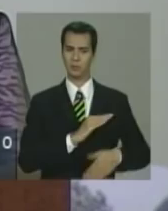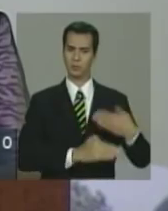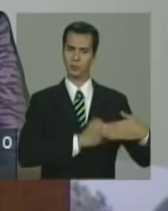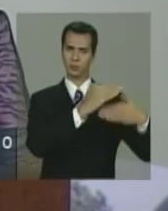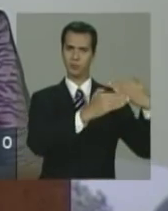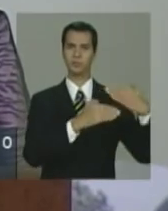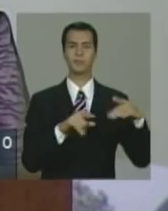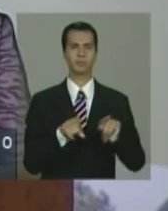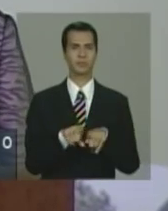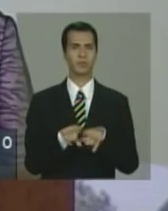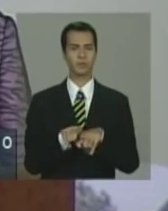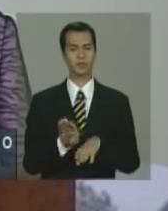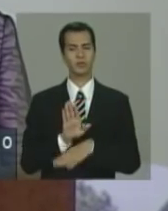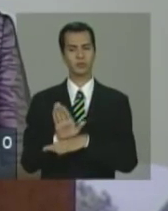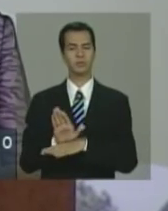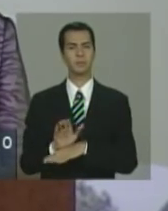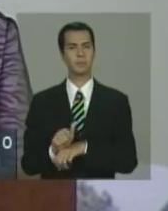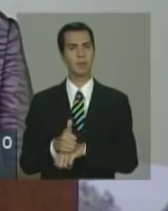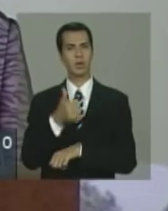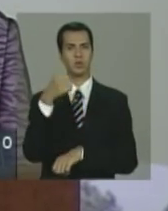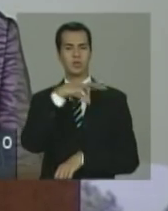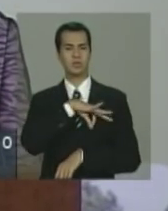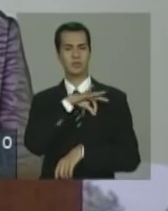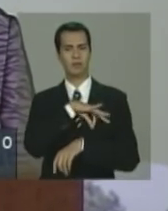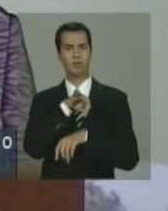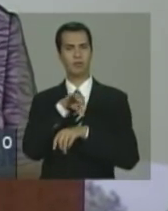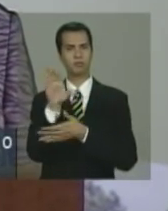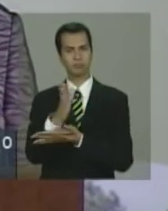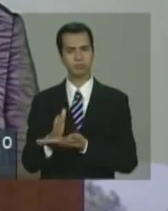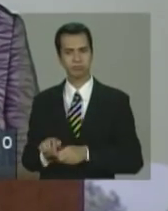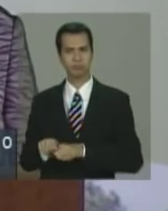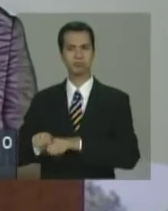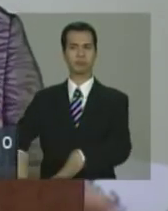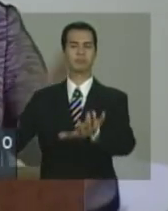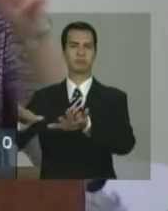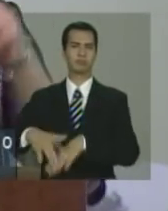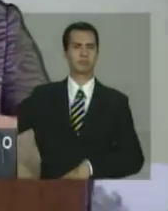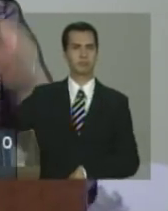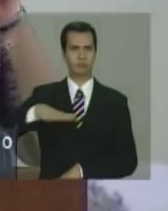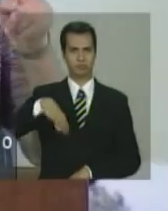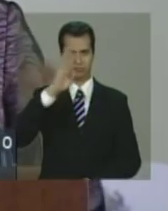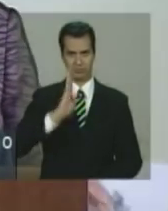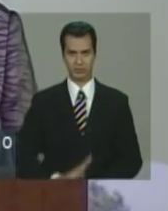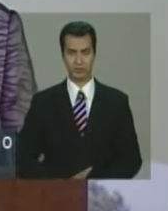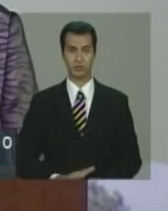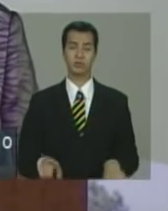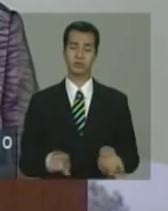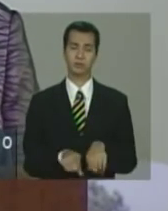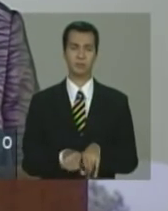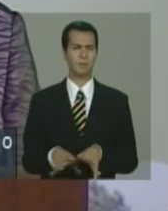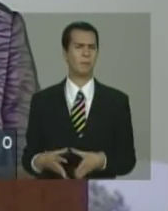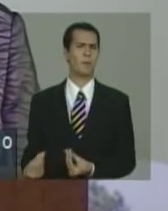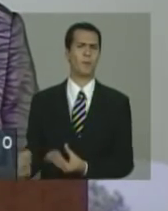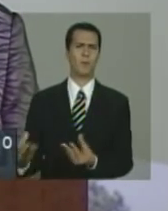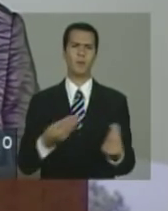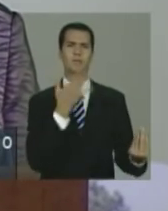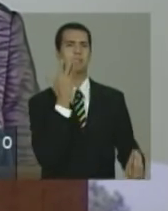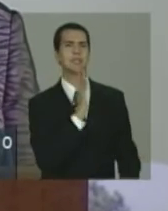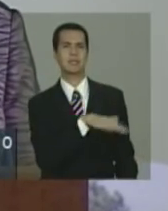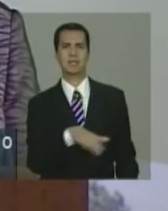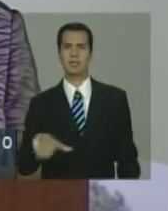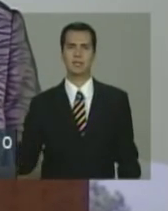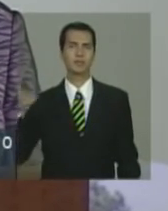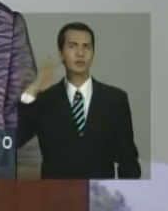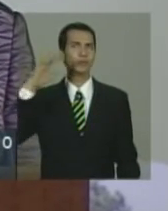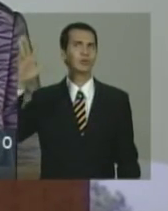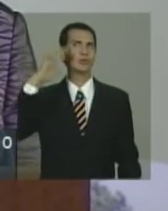mas na melhor distribuição de renda desse país e, sobretudo, na garantia de sonhos de milhões de crianças